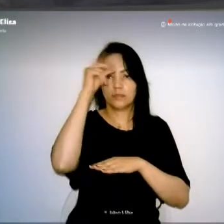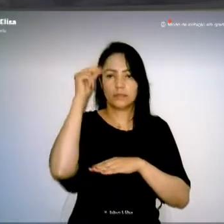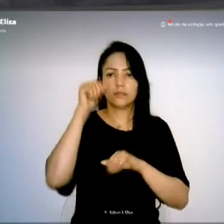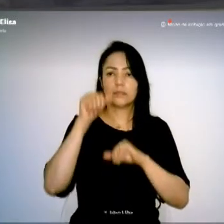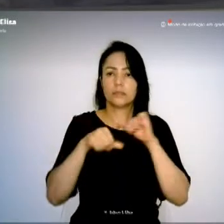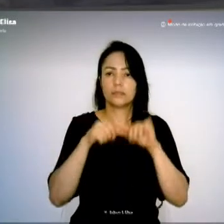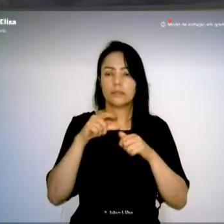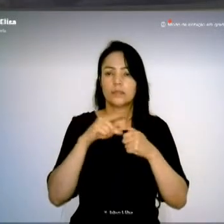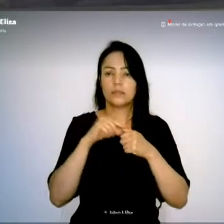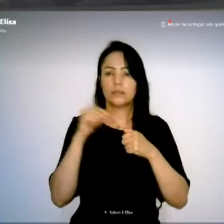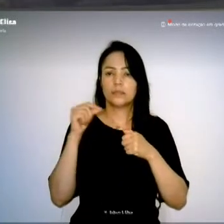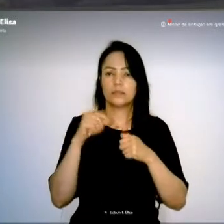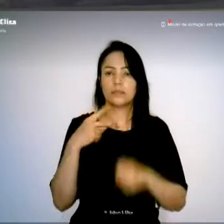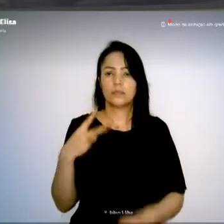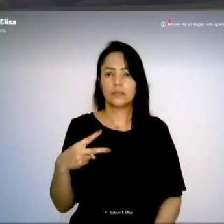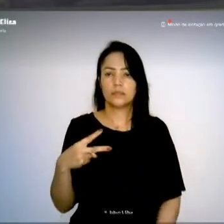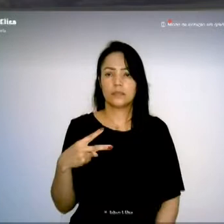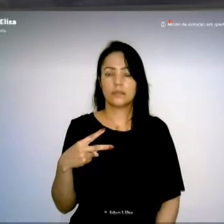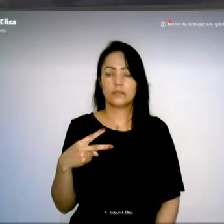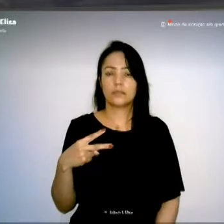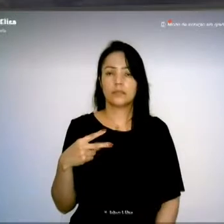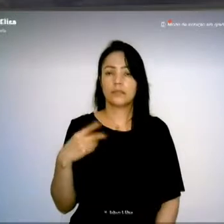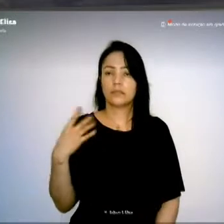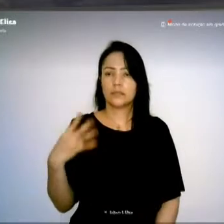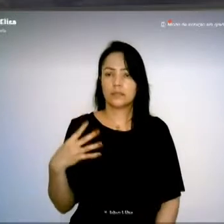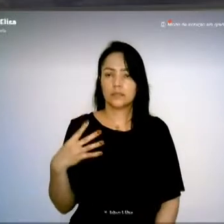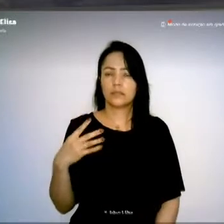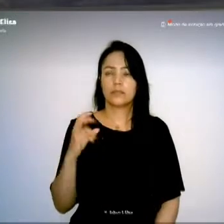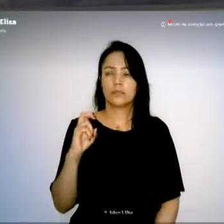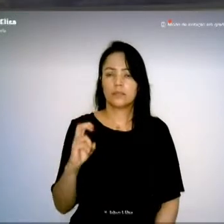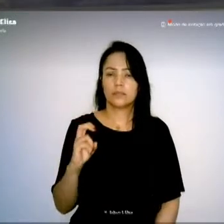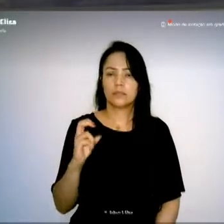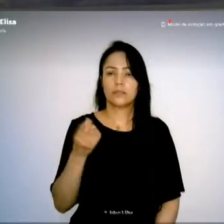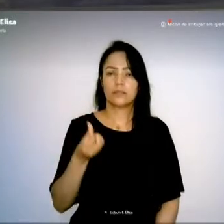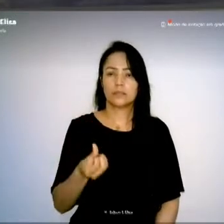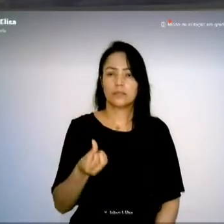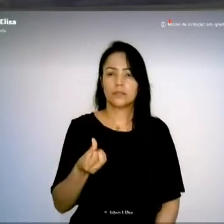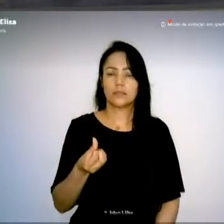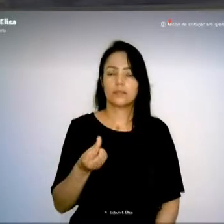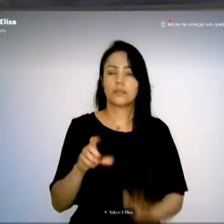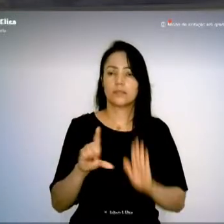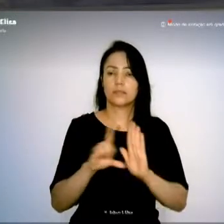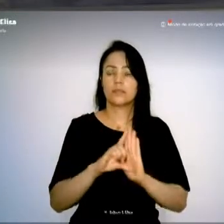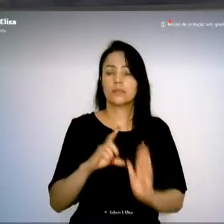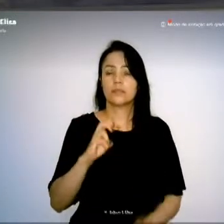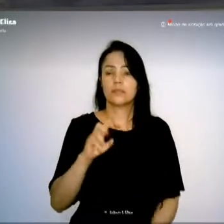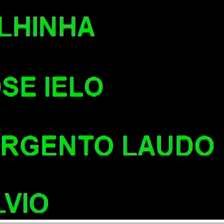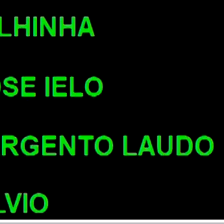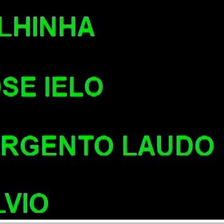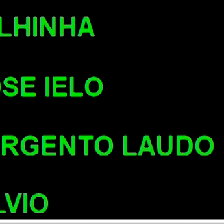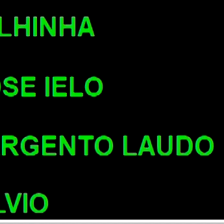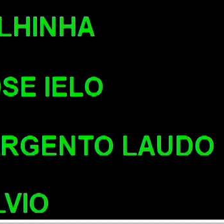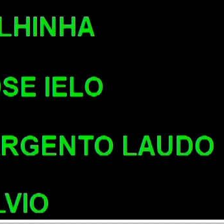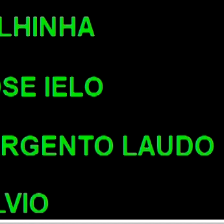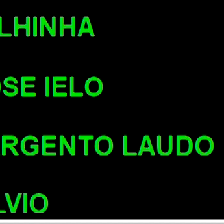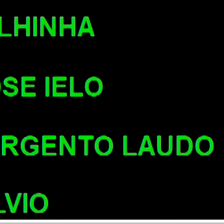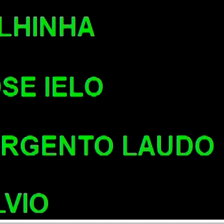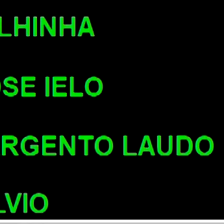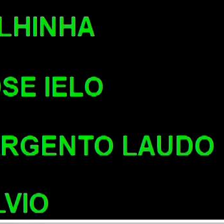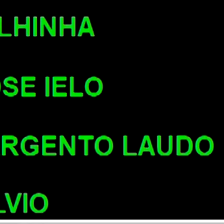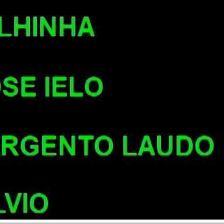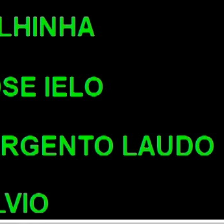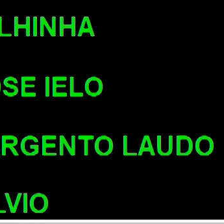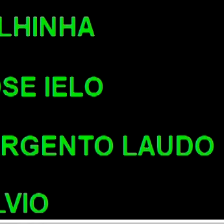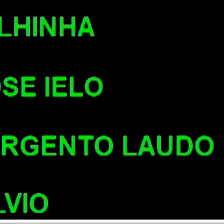2º, 4º, 5º e 6º da lei que dispõe sobre a reestruturação do programa Aluguel Social. Ele foi aprovado